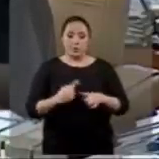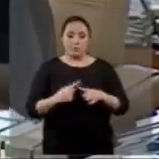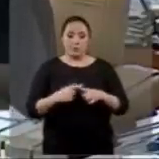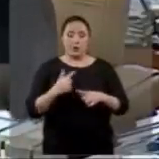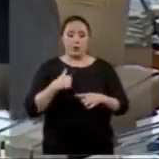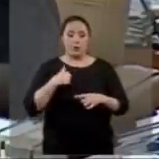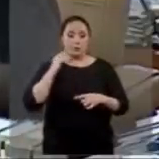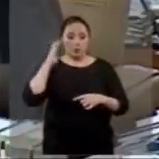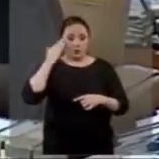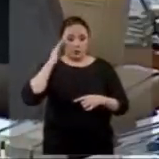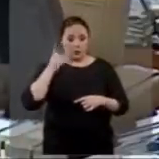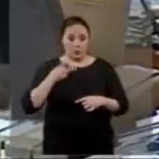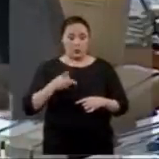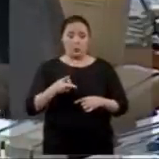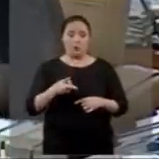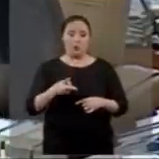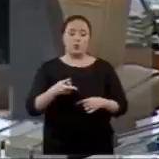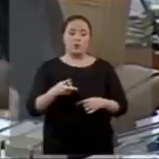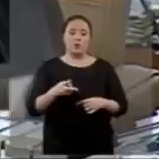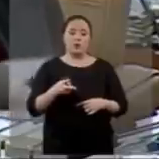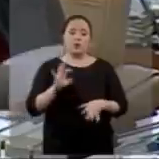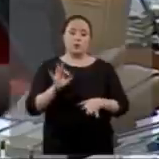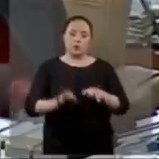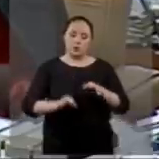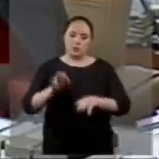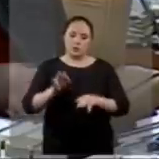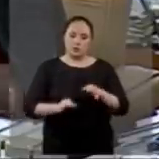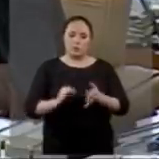entendimento que adotei ao